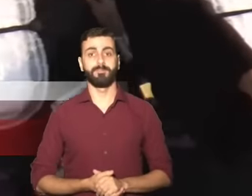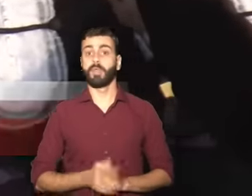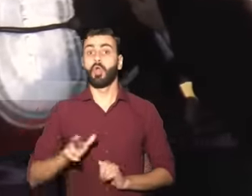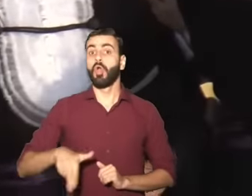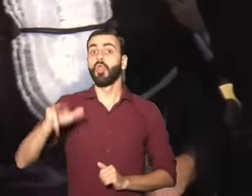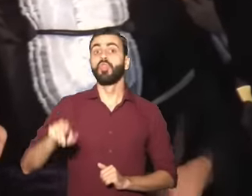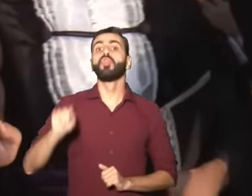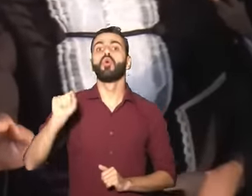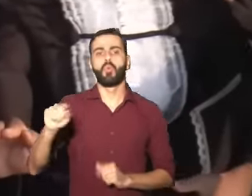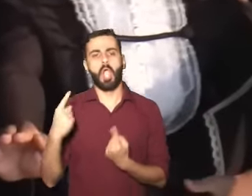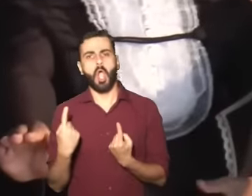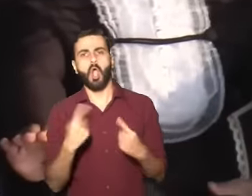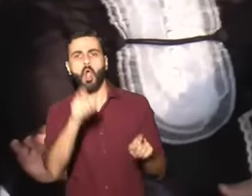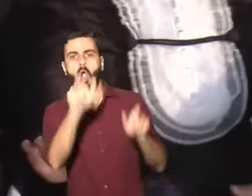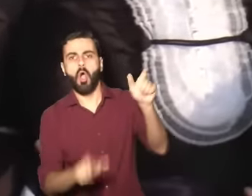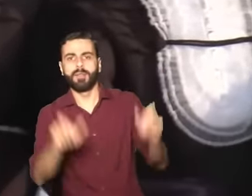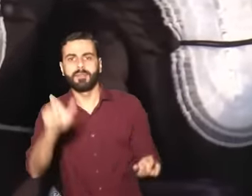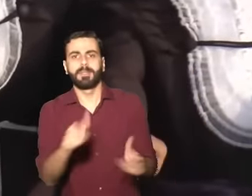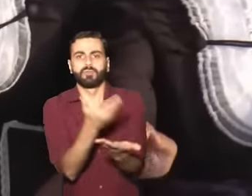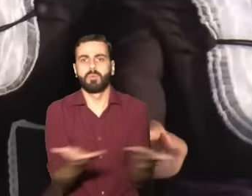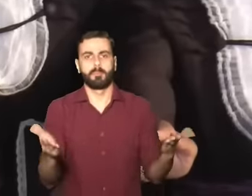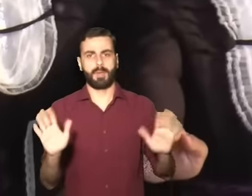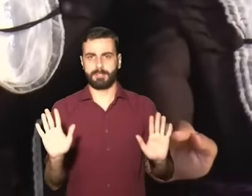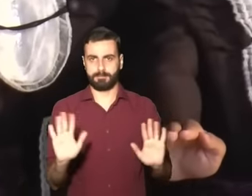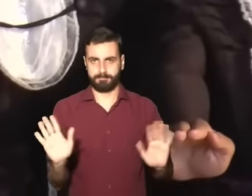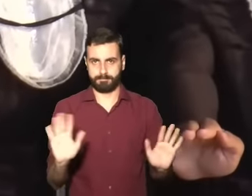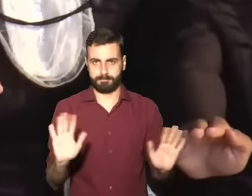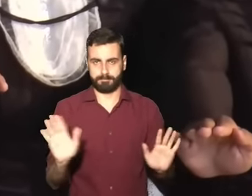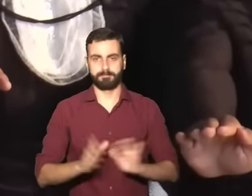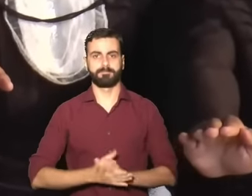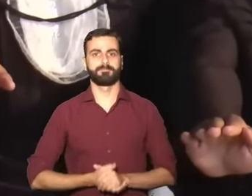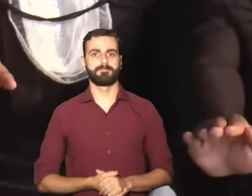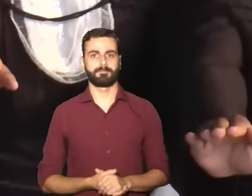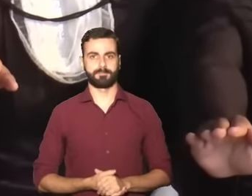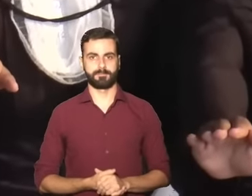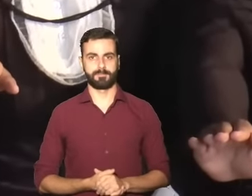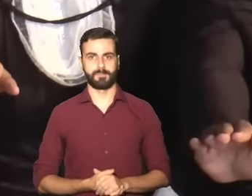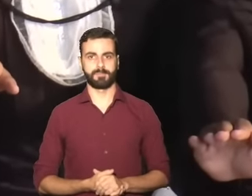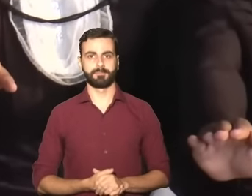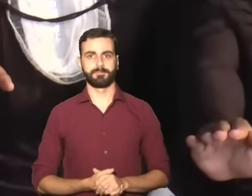jamais atentando contra sua dignidade,